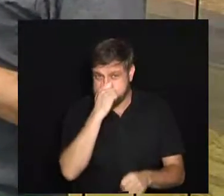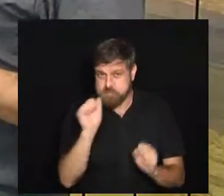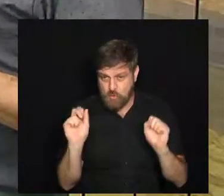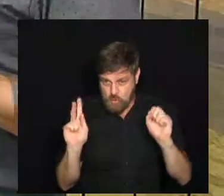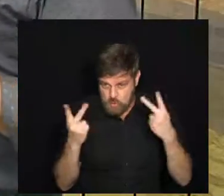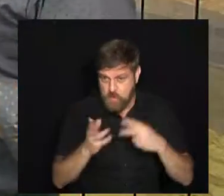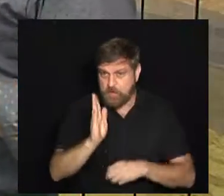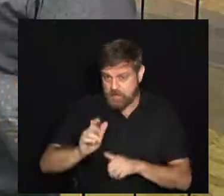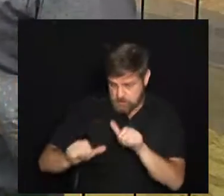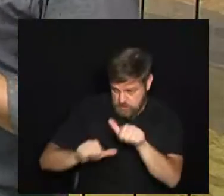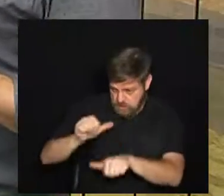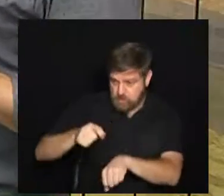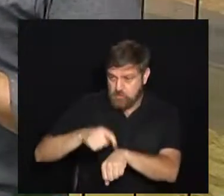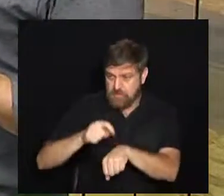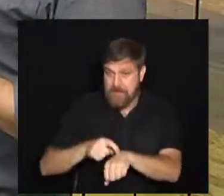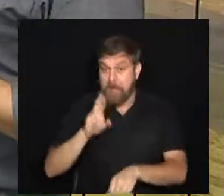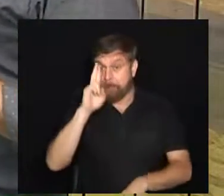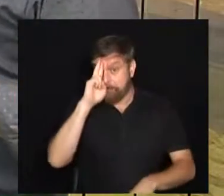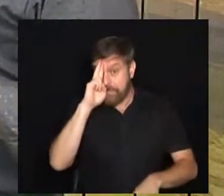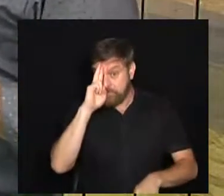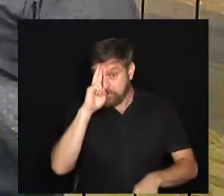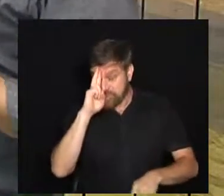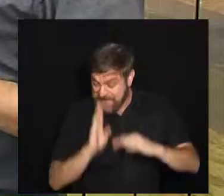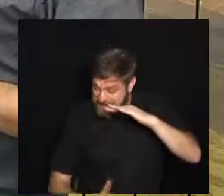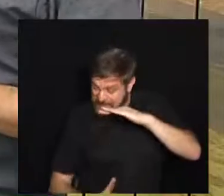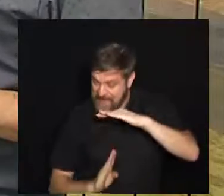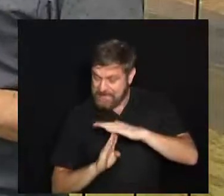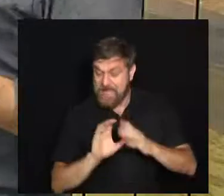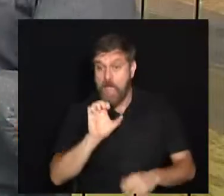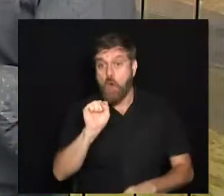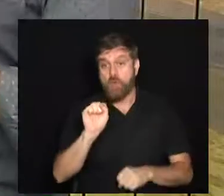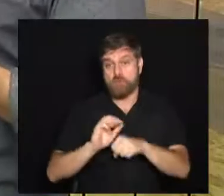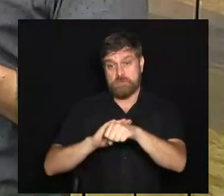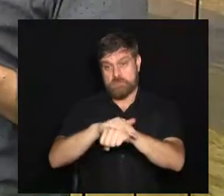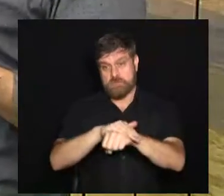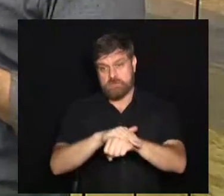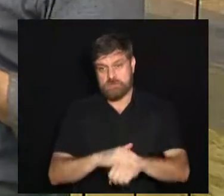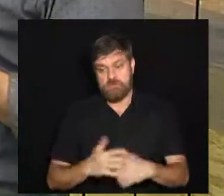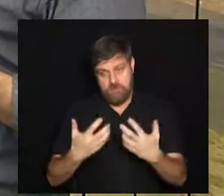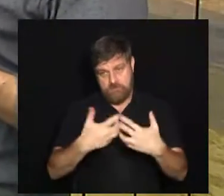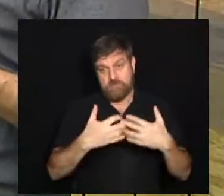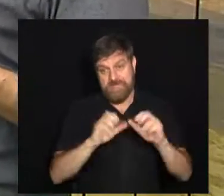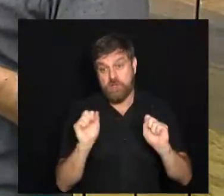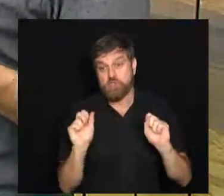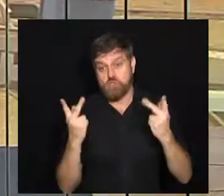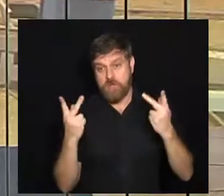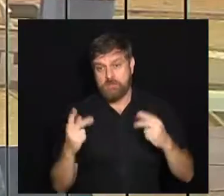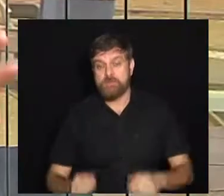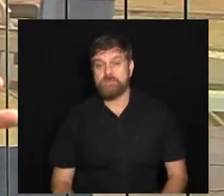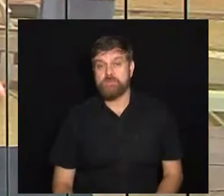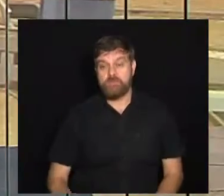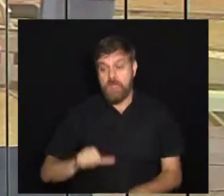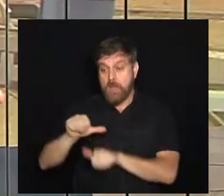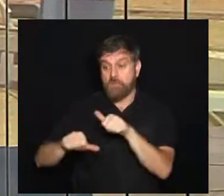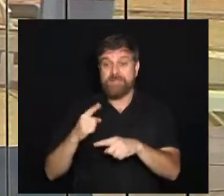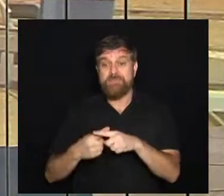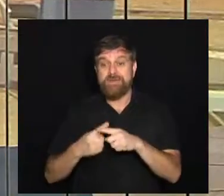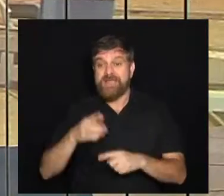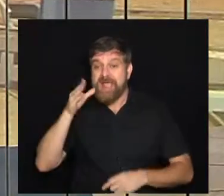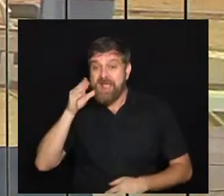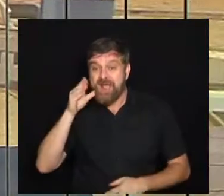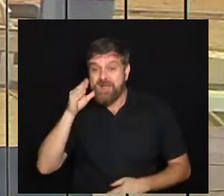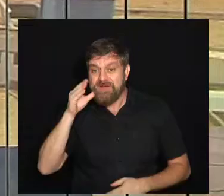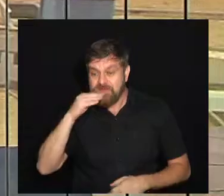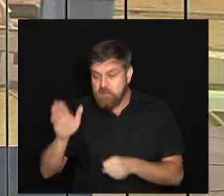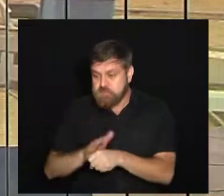mudou isso aí galeria do meio dias 8 horas da noite exato muda porque aí os funcionários que vão trabalhar não vão pegar o mesmo